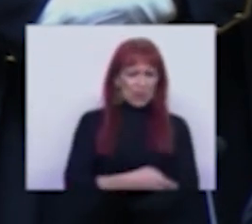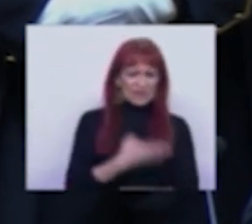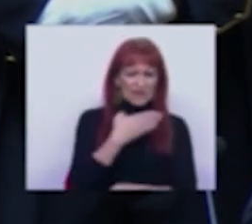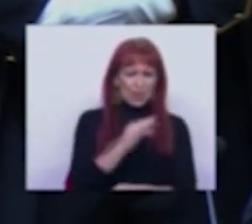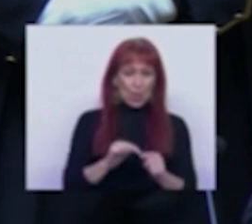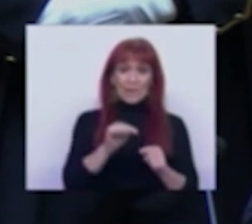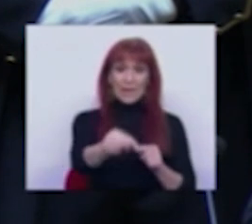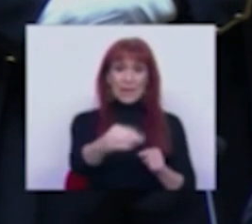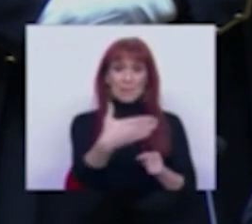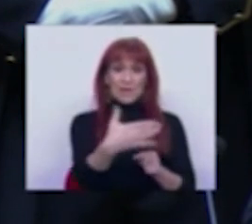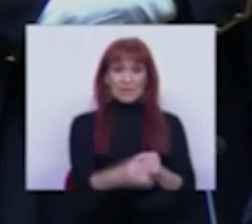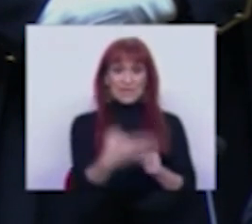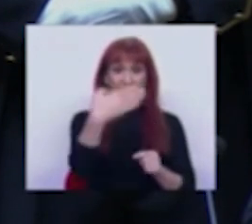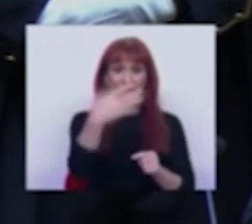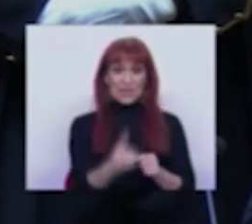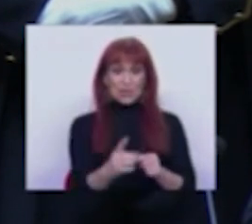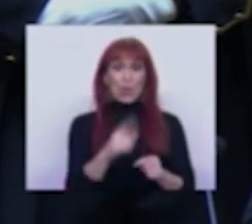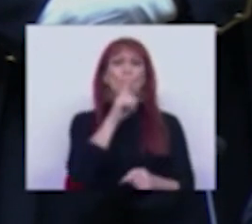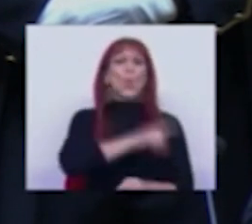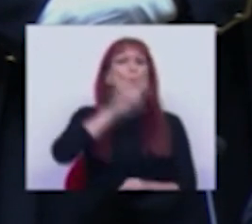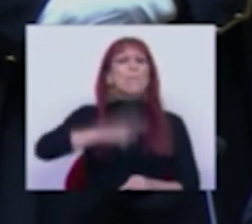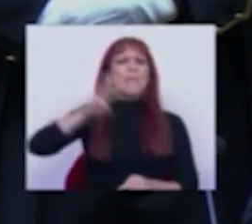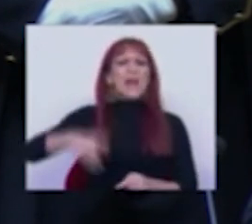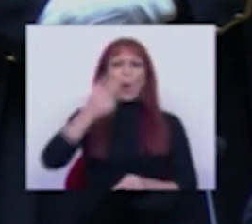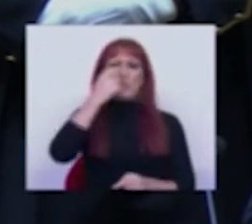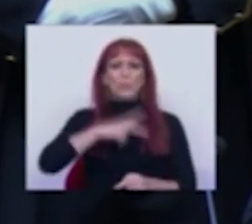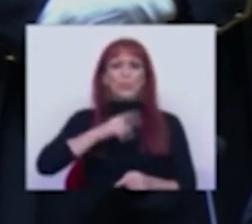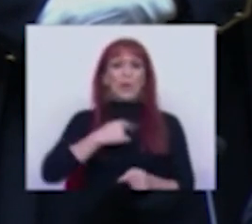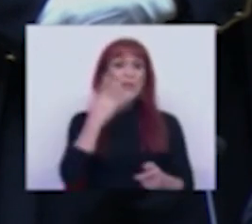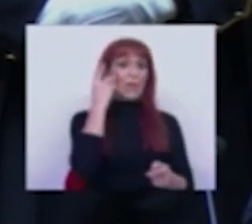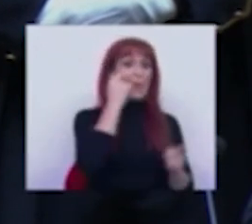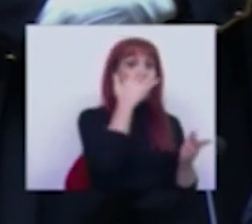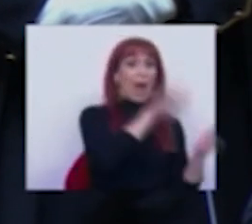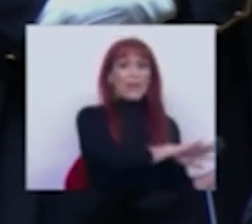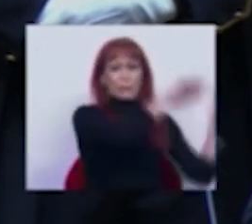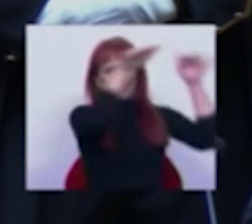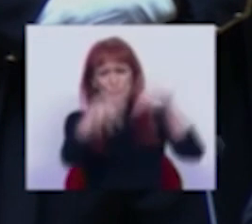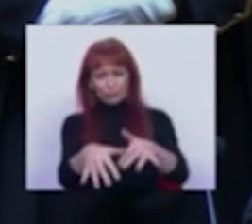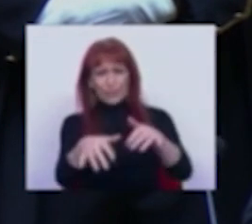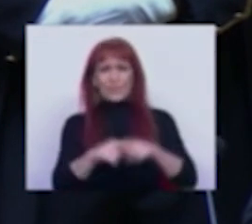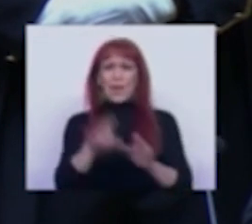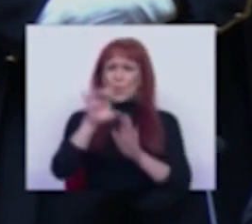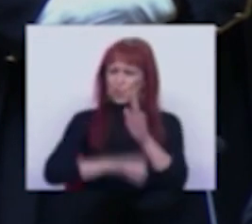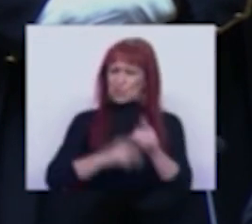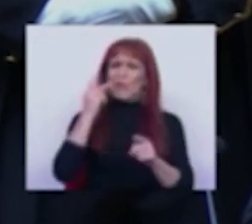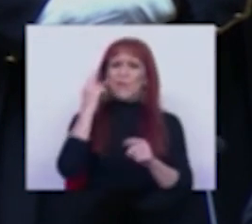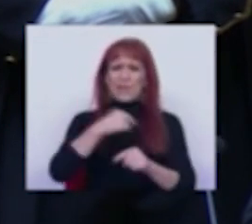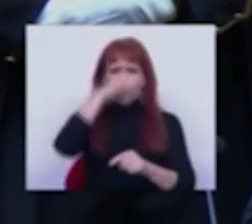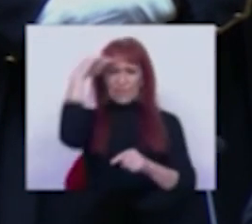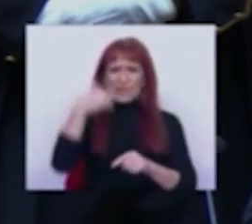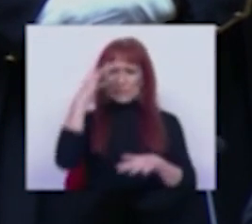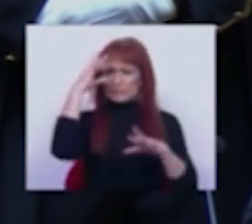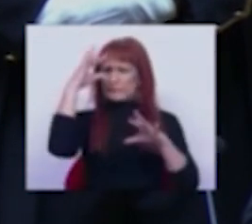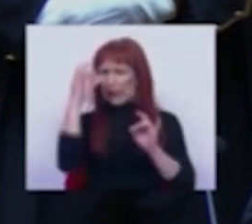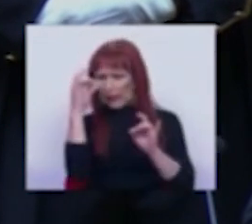1974 e 76, 1 milhão de portugueses retornados da África em condições tão difíceis e